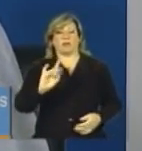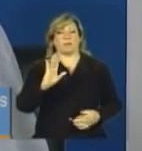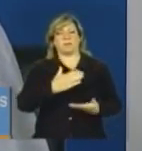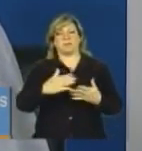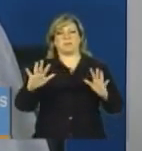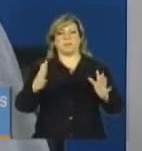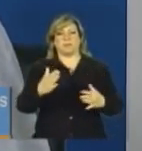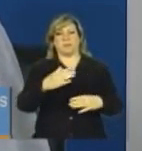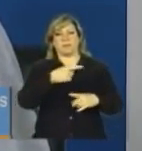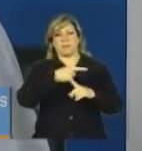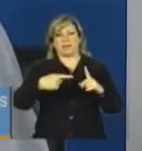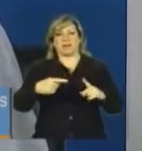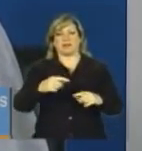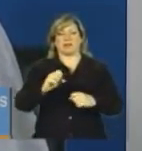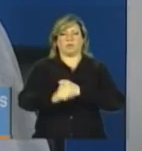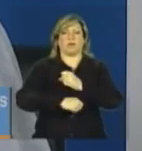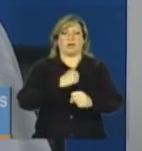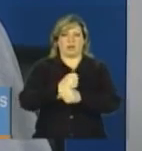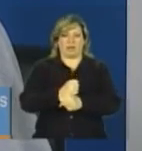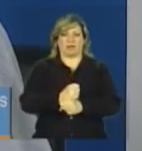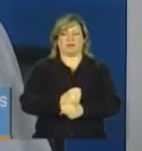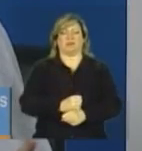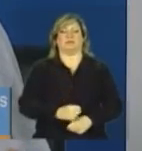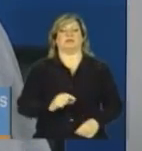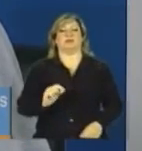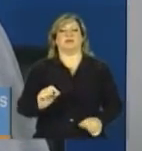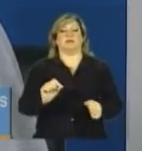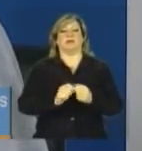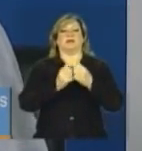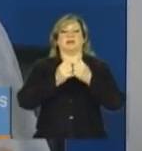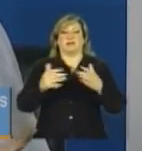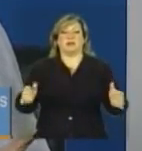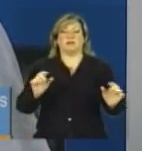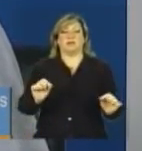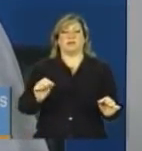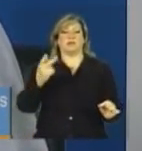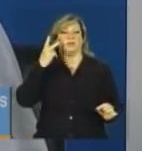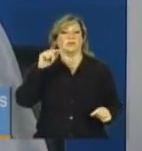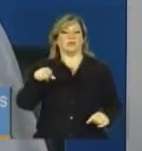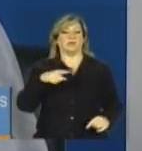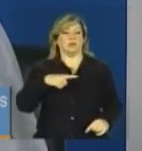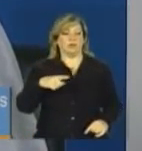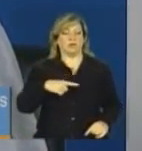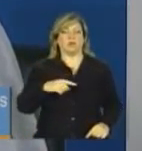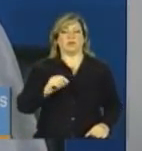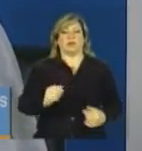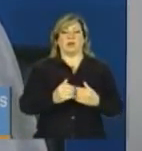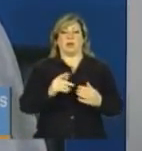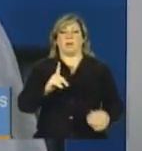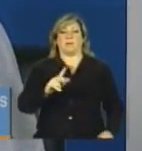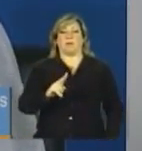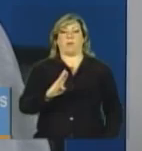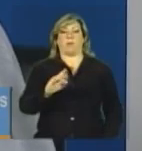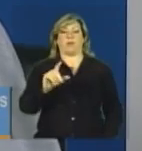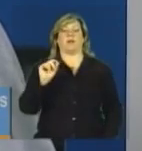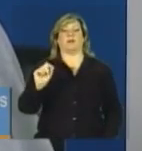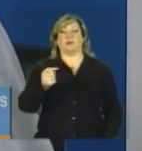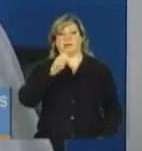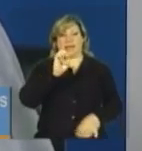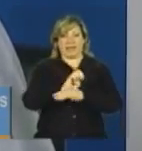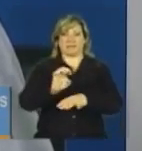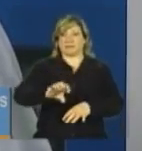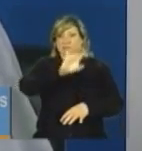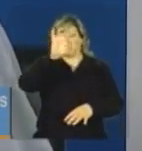de meados do ano que vem, um modo de abertura também via via chamada pública de estados e municípios